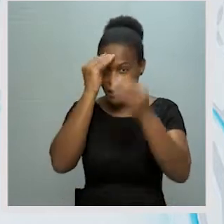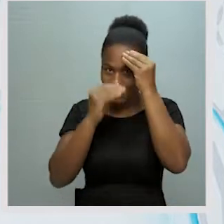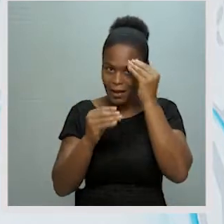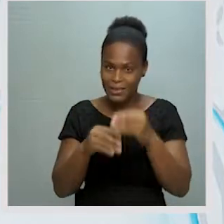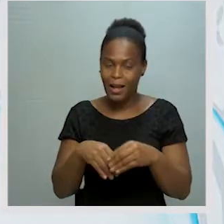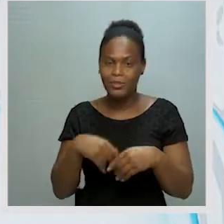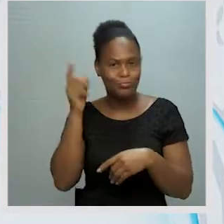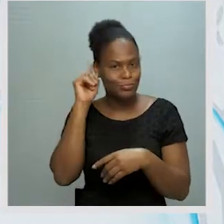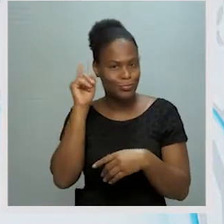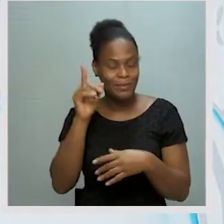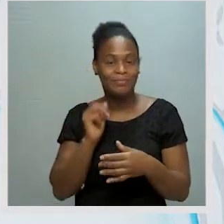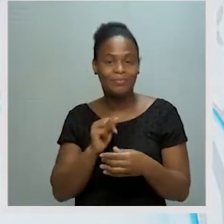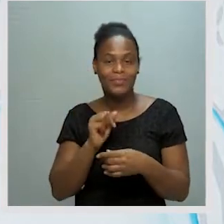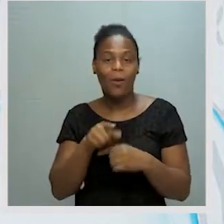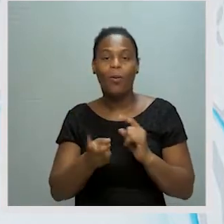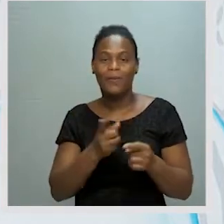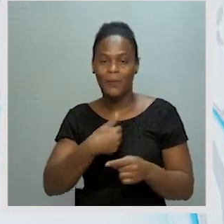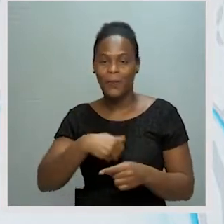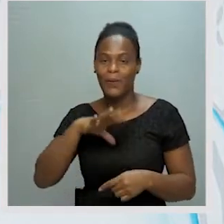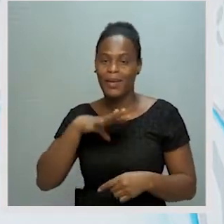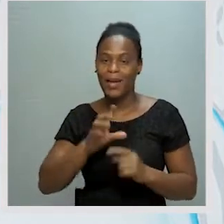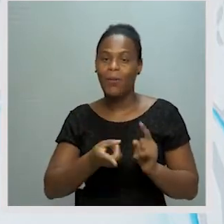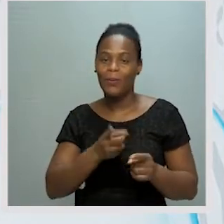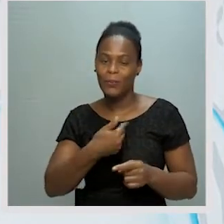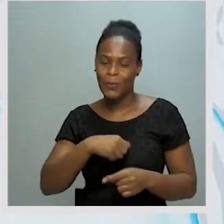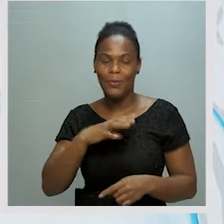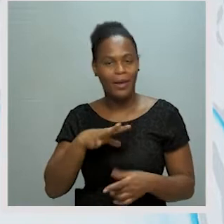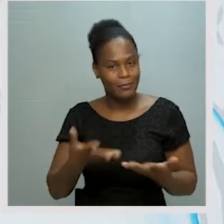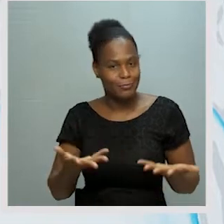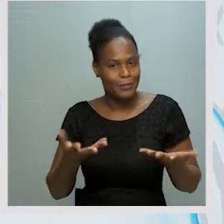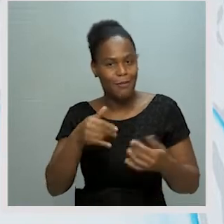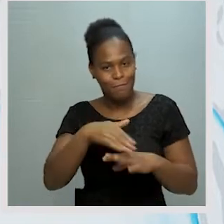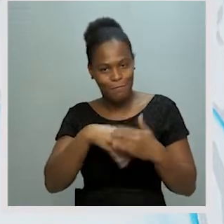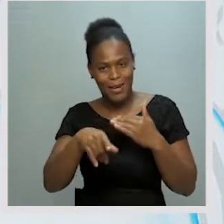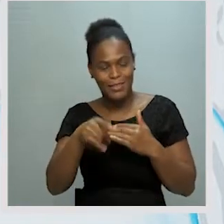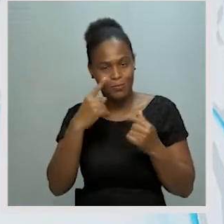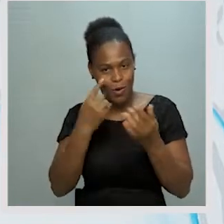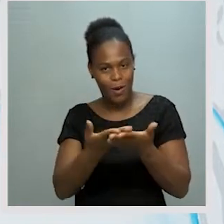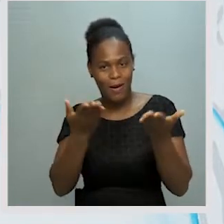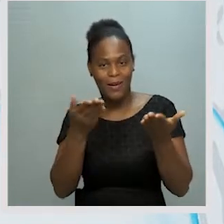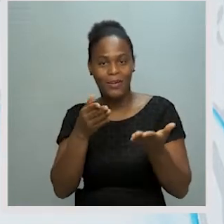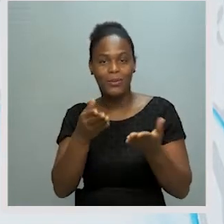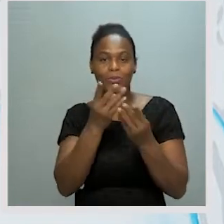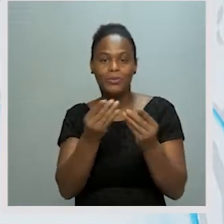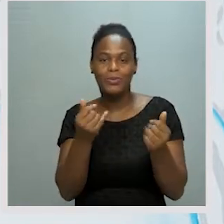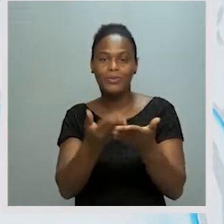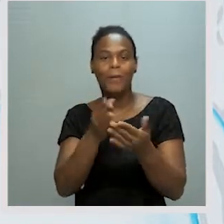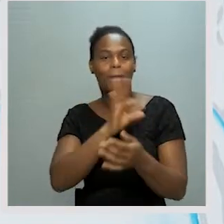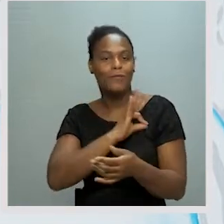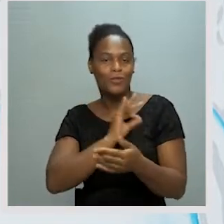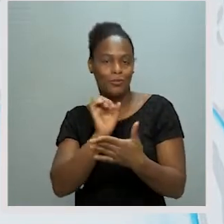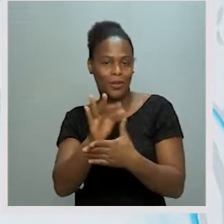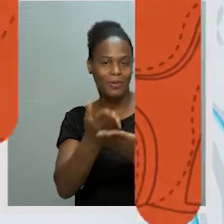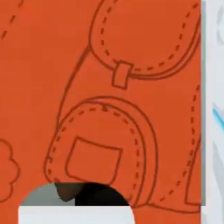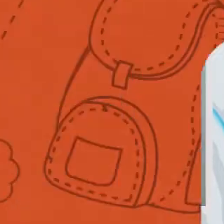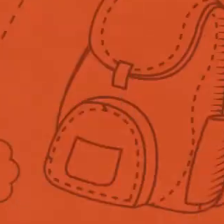aprendizagem significativa. E é isso que nós queremos, é isso que nós pretendemos. Façam isso e apresentem estes resultados aos vossos